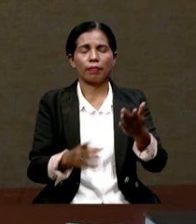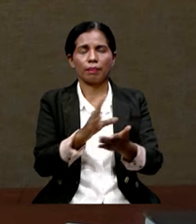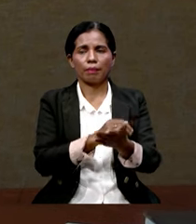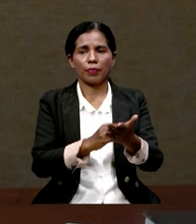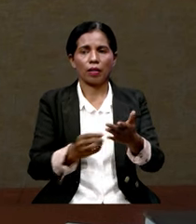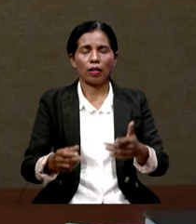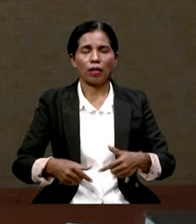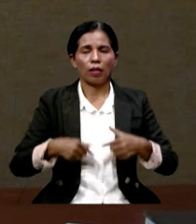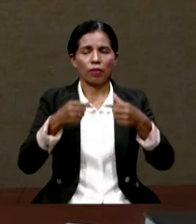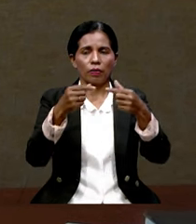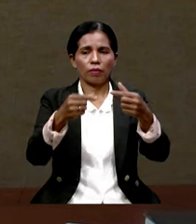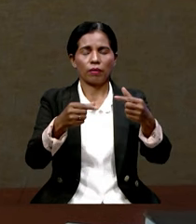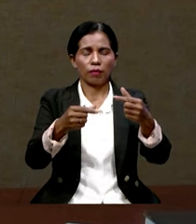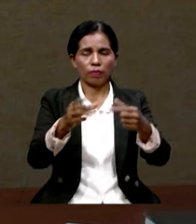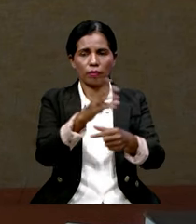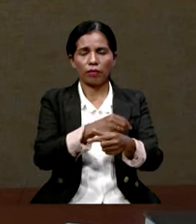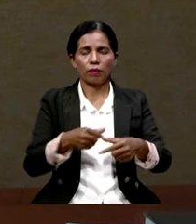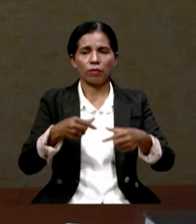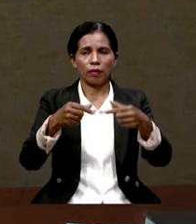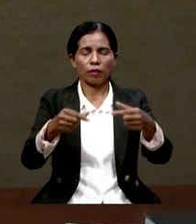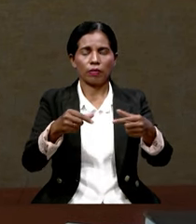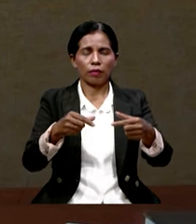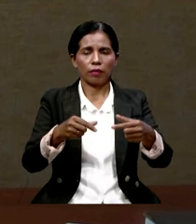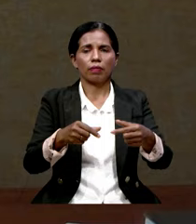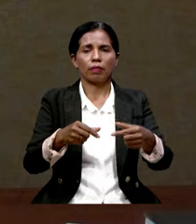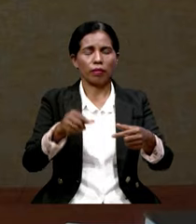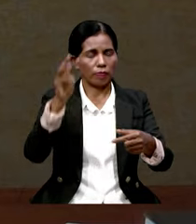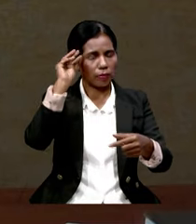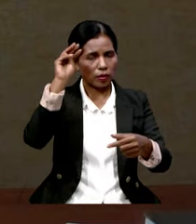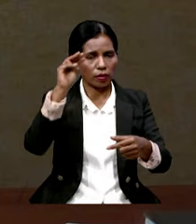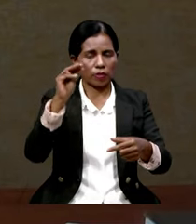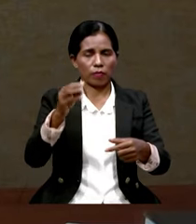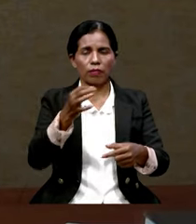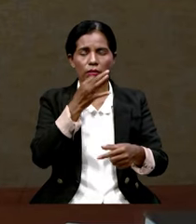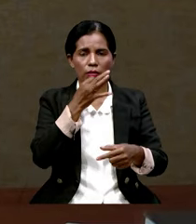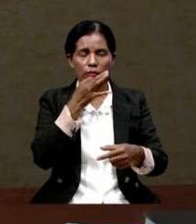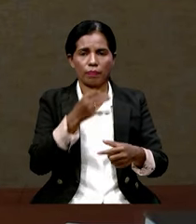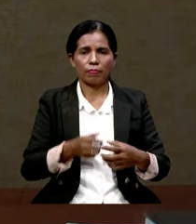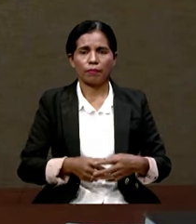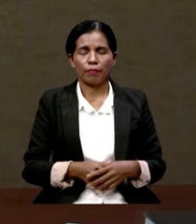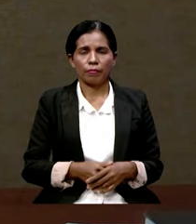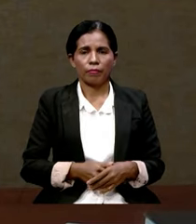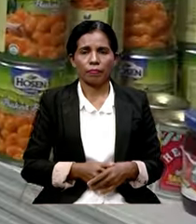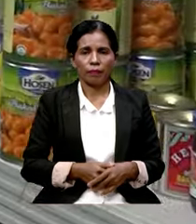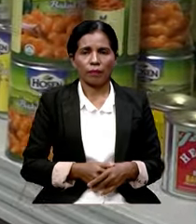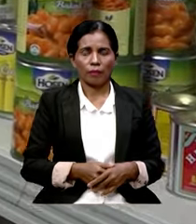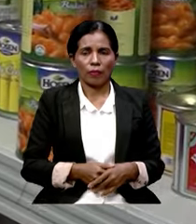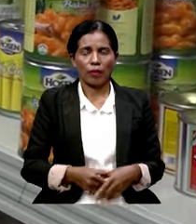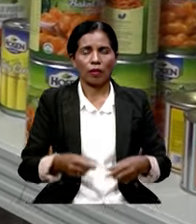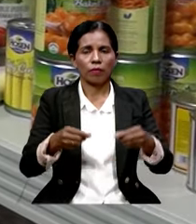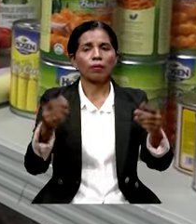poba autori operador ekonomi ni beki operasi hamba ba publik spesial orse ini